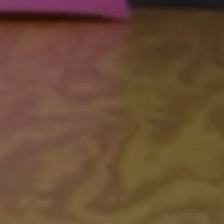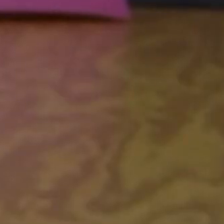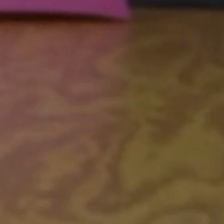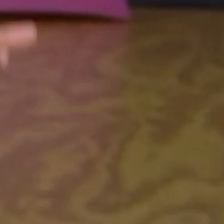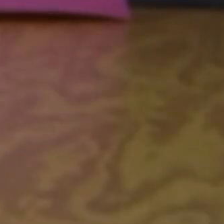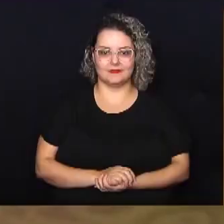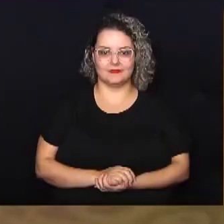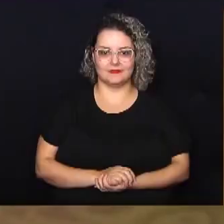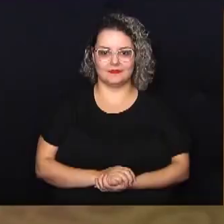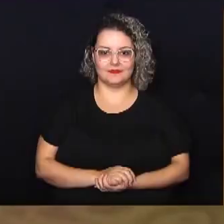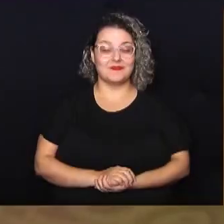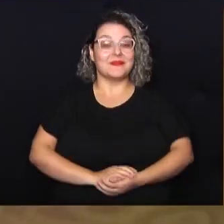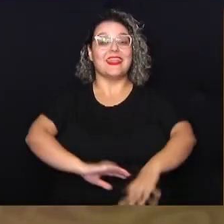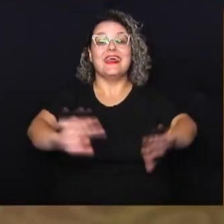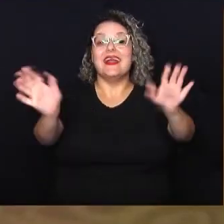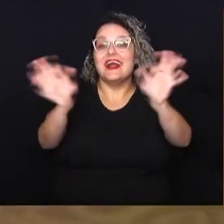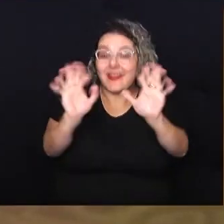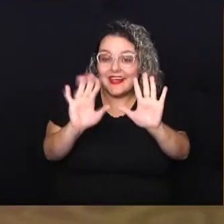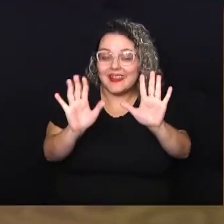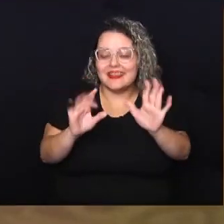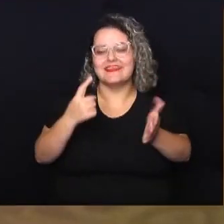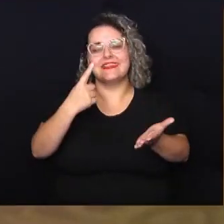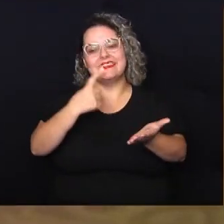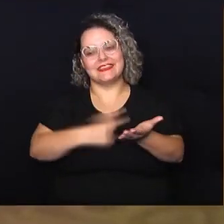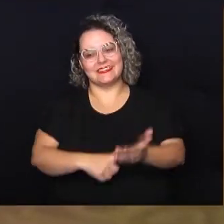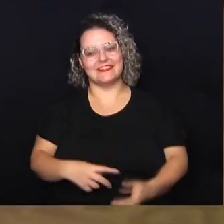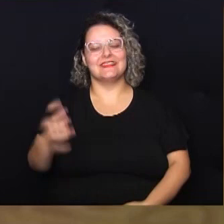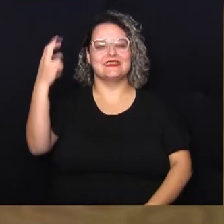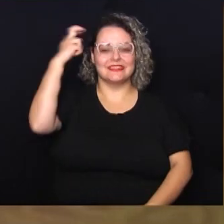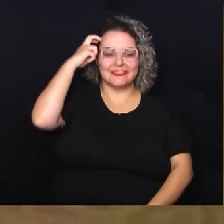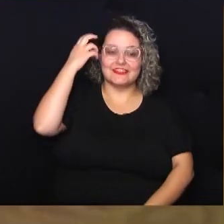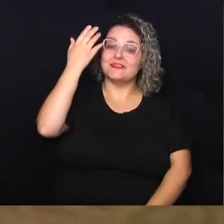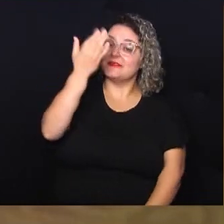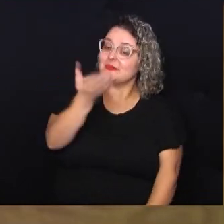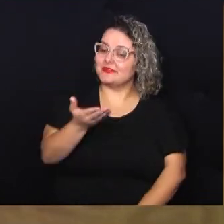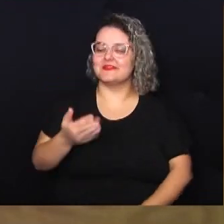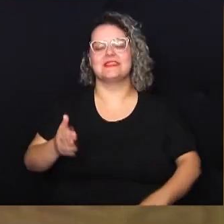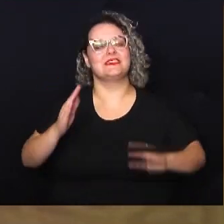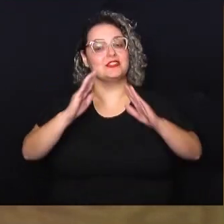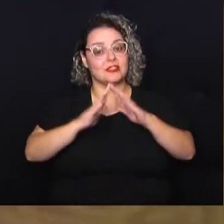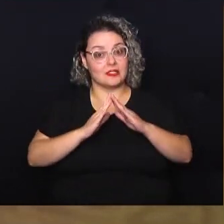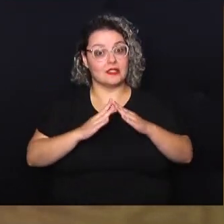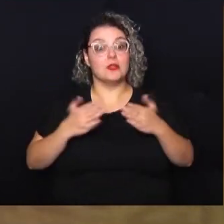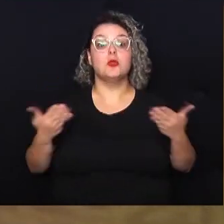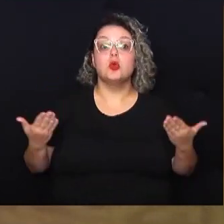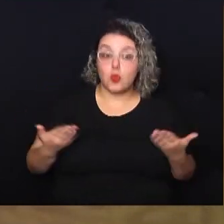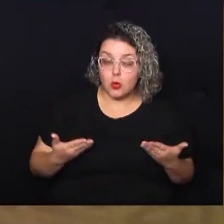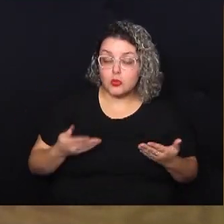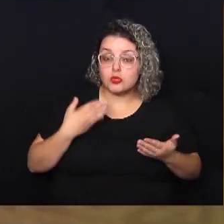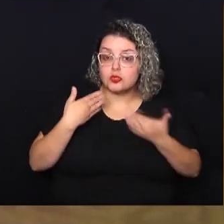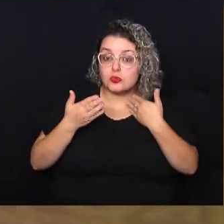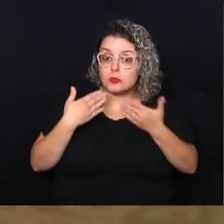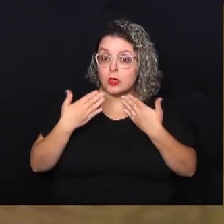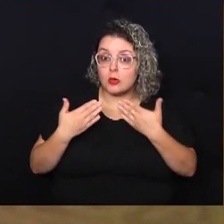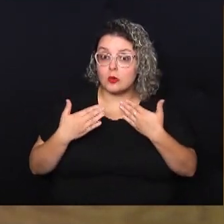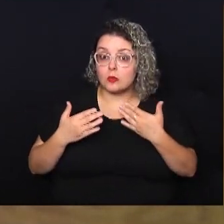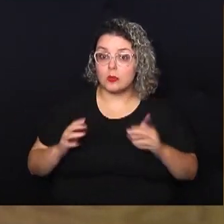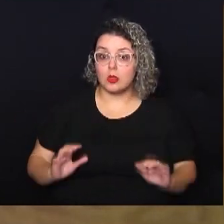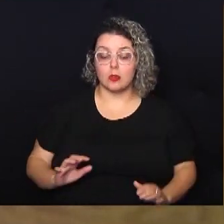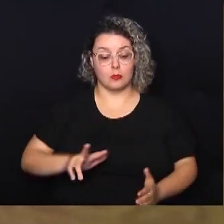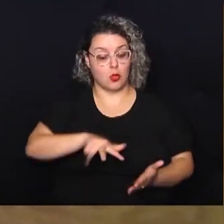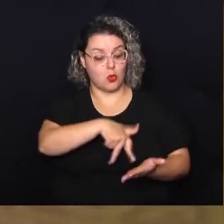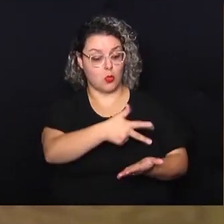Oi, gente! Mais uma agenda cultural para você aí de casa e hoje, excepcionalmente, vamos falar sobre um espetáculo de